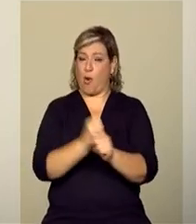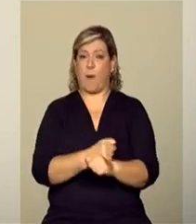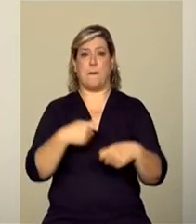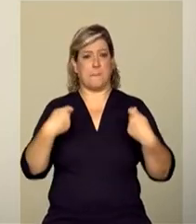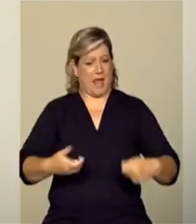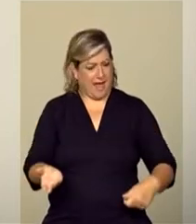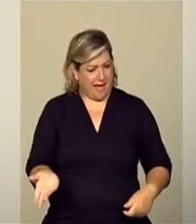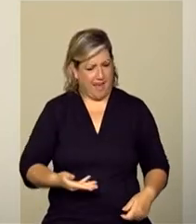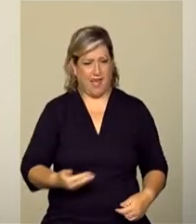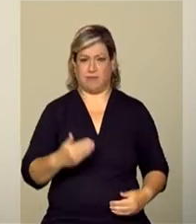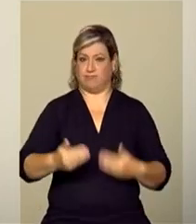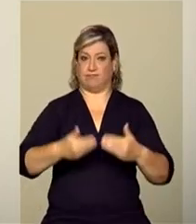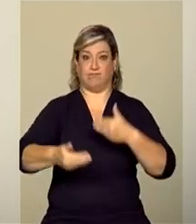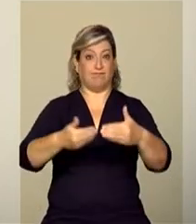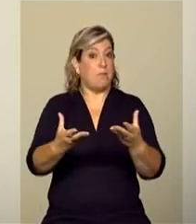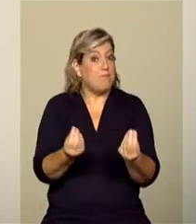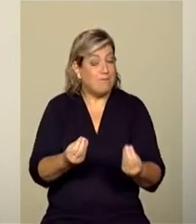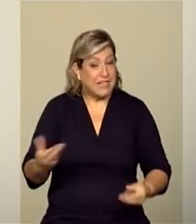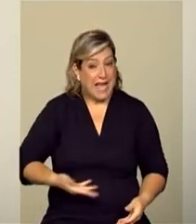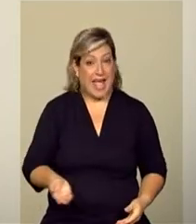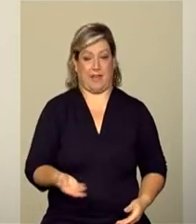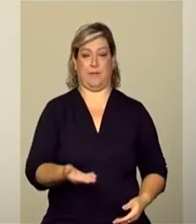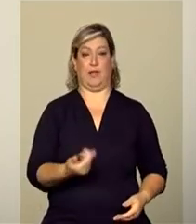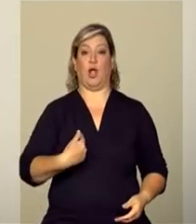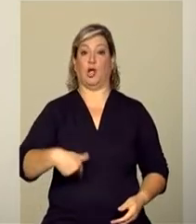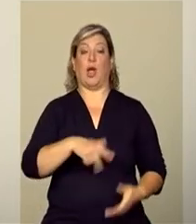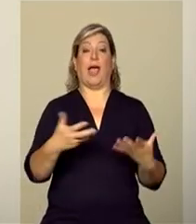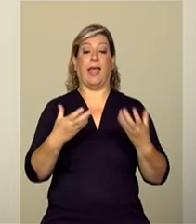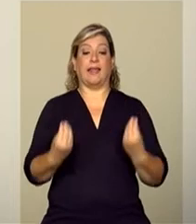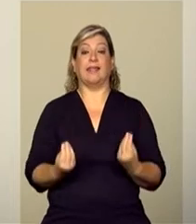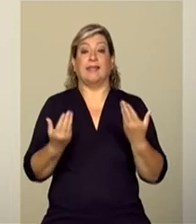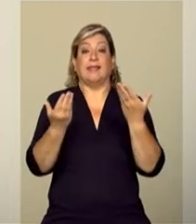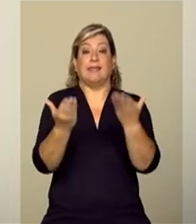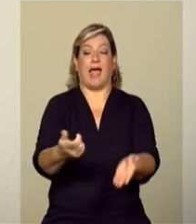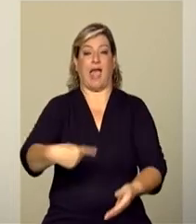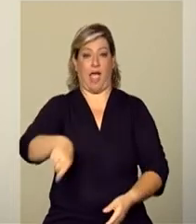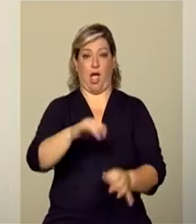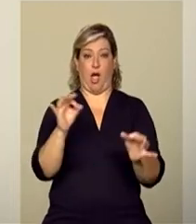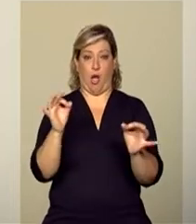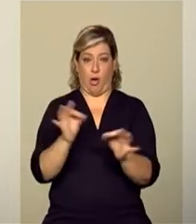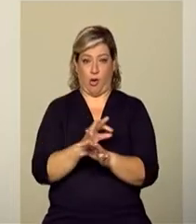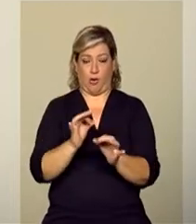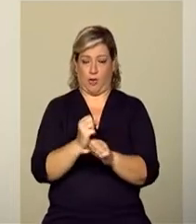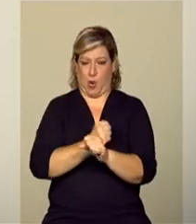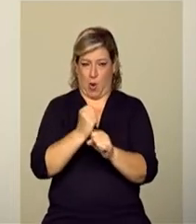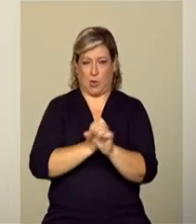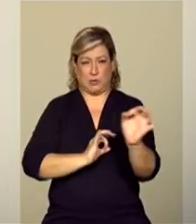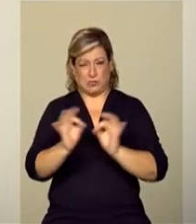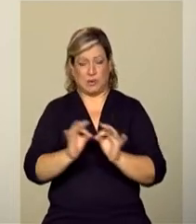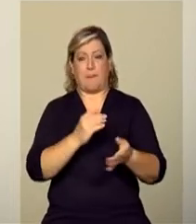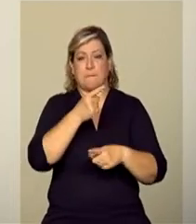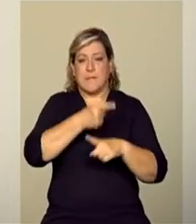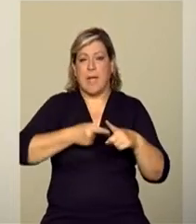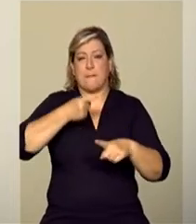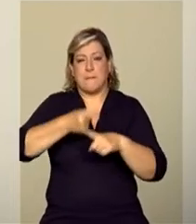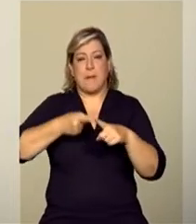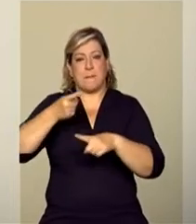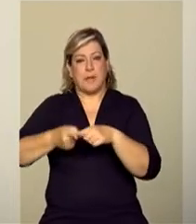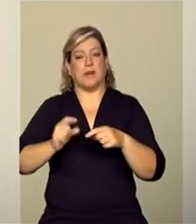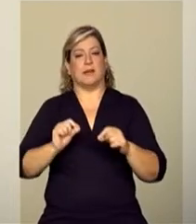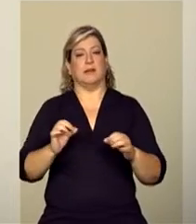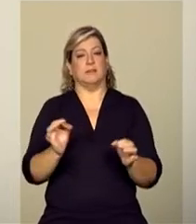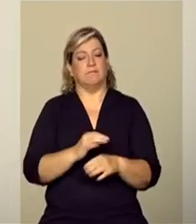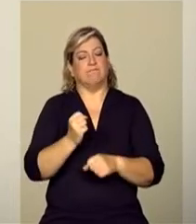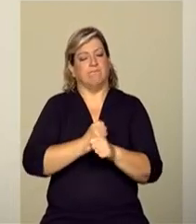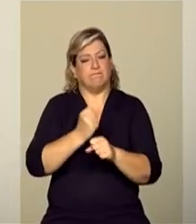acelerada aceleradíssima nós vamos entregar a obra etapa por etapa Luciano e cada uma dessas etapas